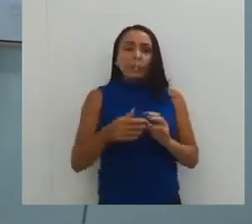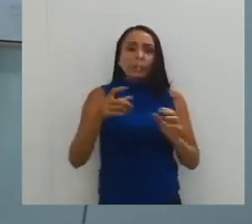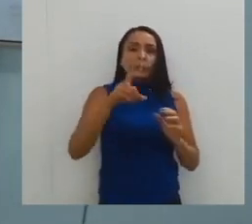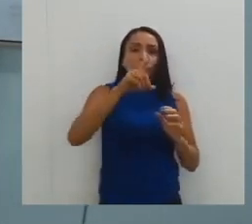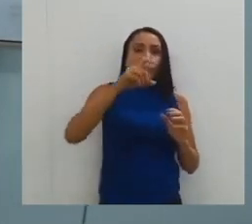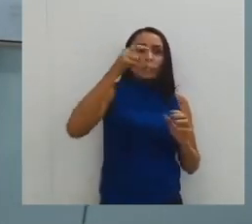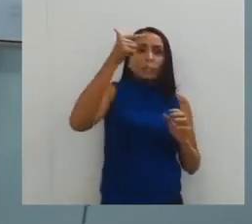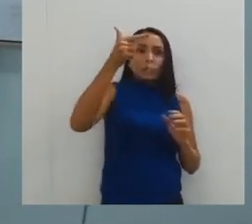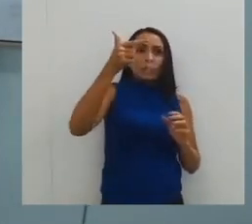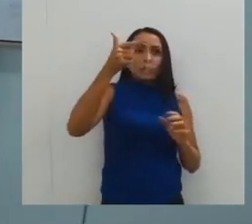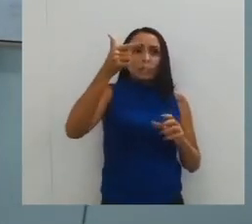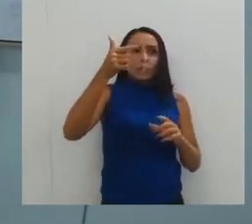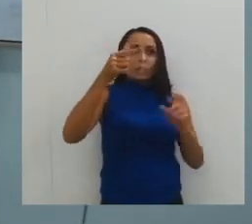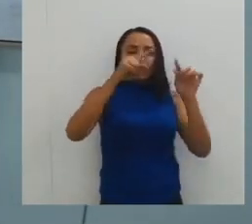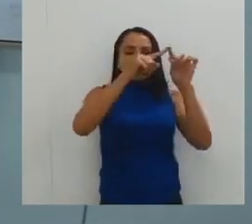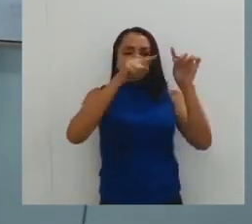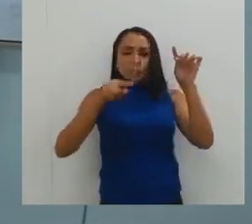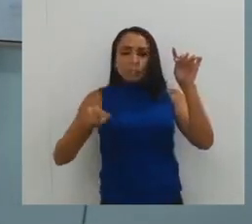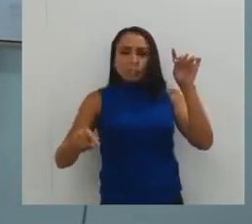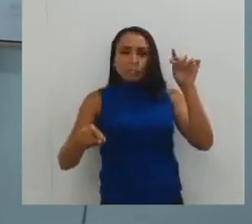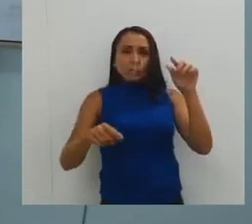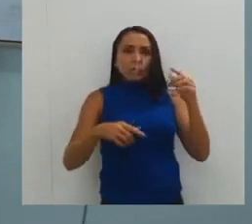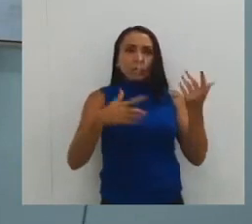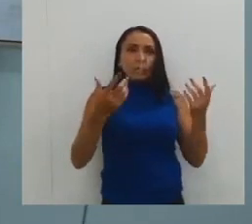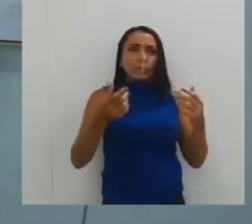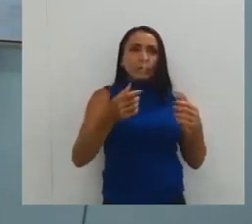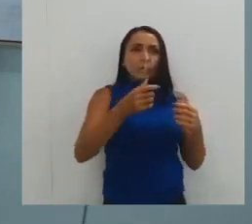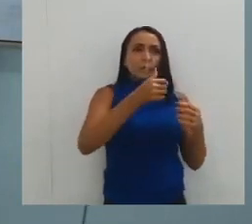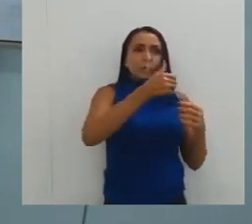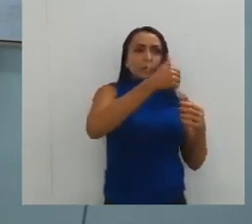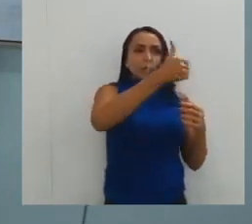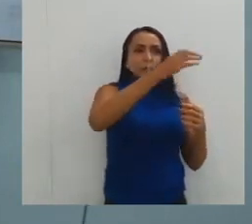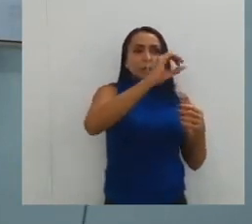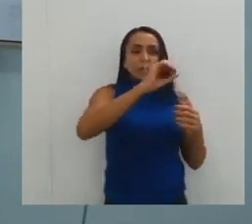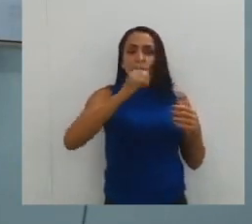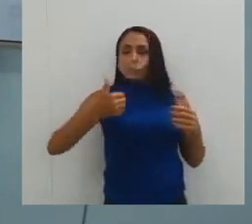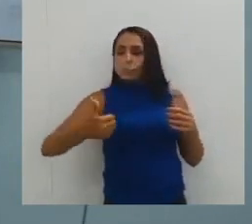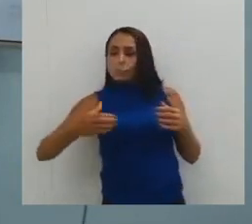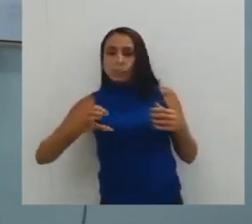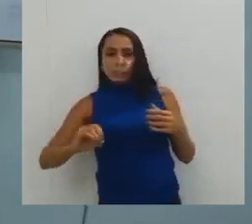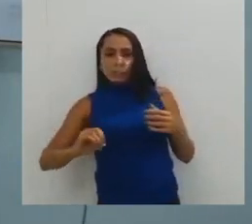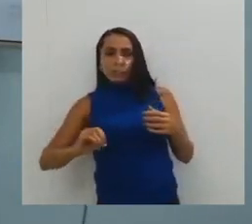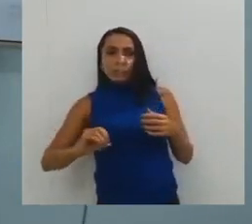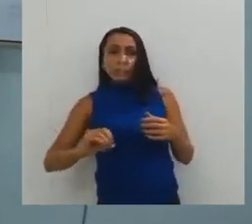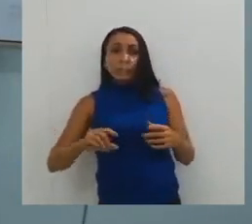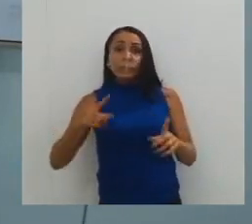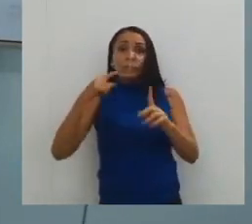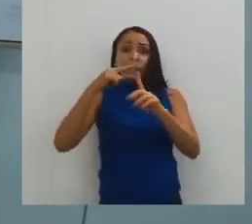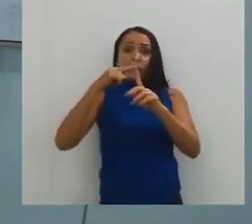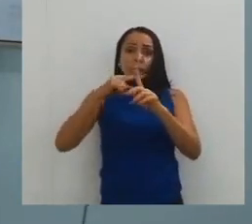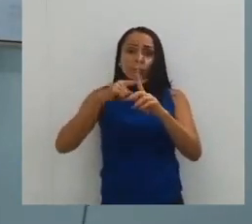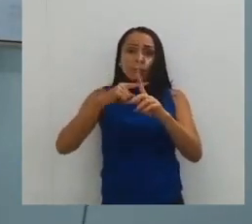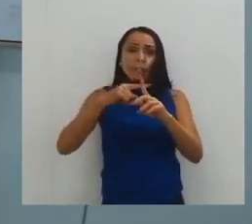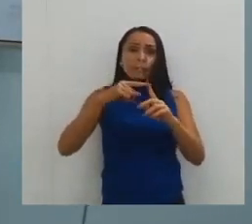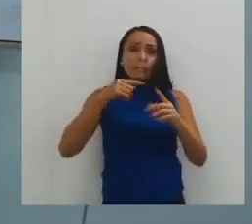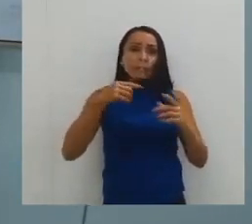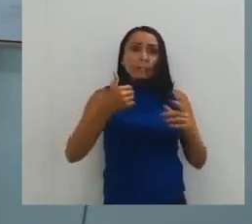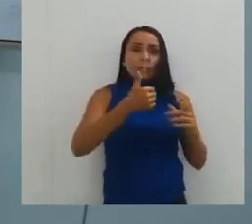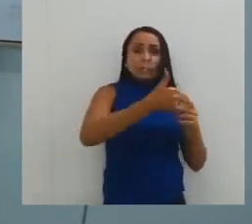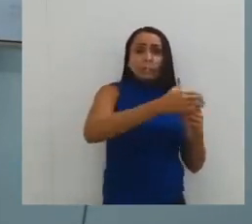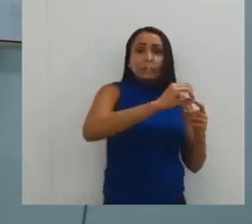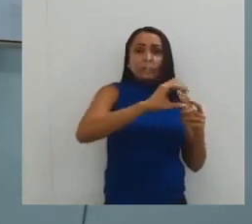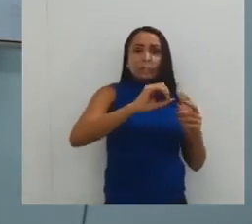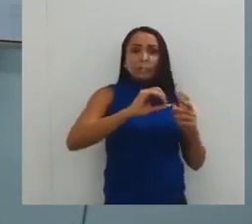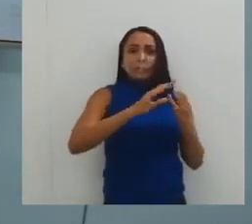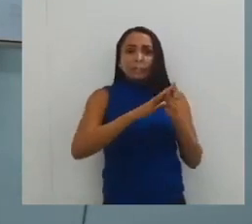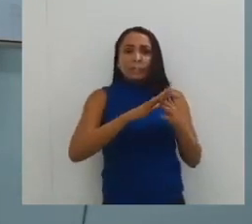quadrado, esse mais esse, nesse caso, é duas vezes, ó. O primeiro vezes o segundo, mais o quadrado do segundo. Então,